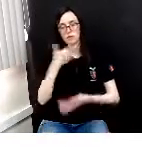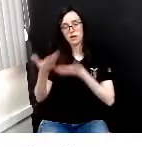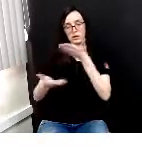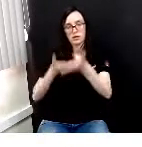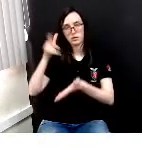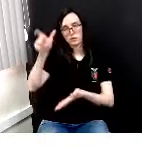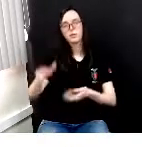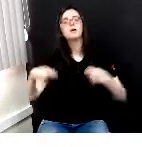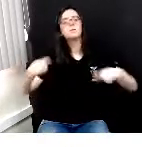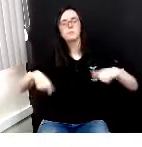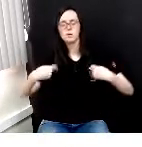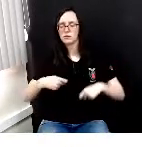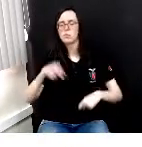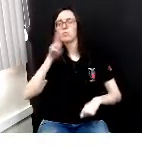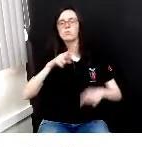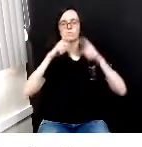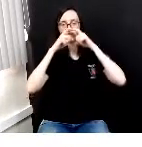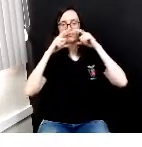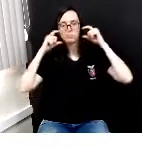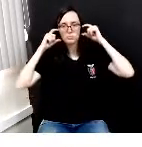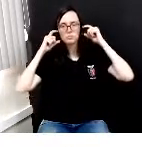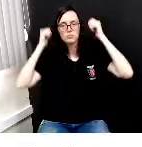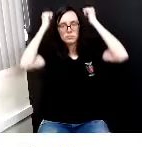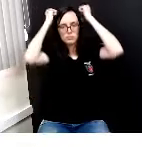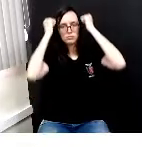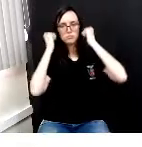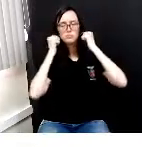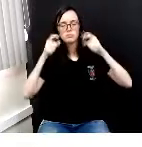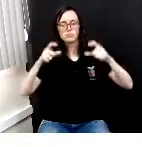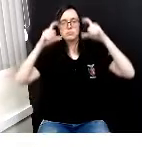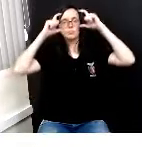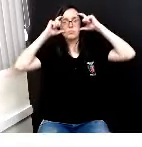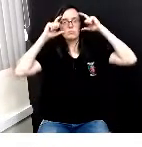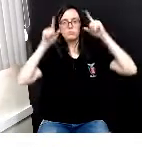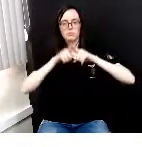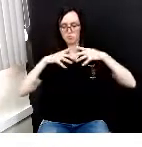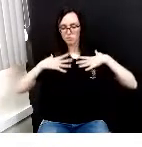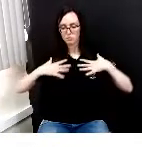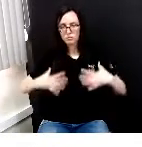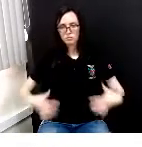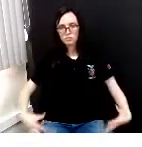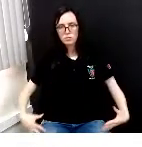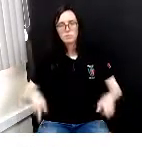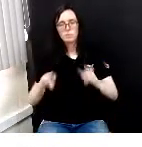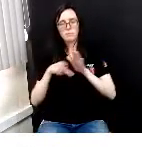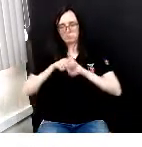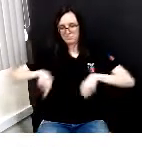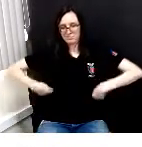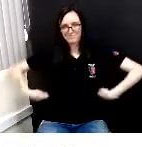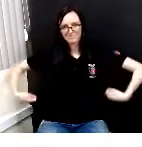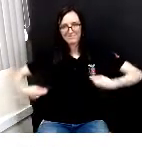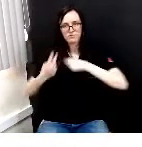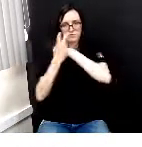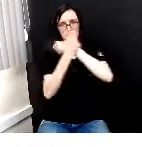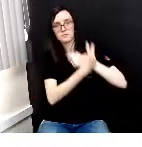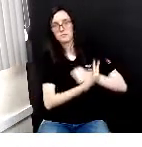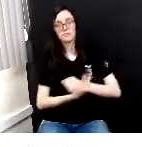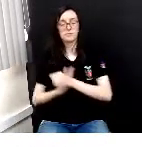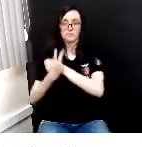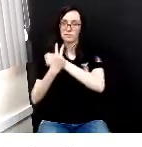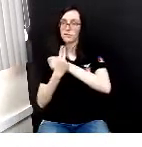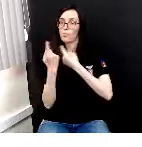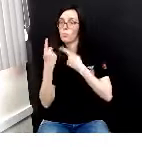devem usar máscara, gorro, óculos de proteção, aventais não estéreis para proteção contra